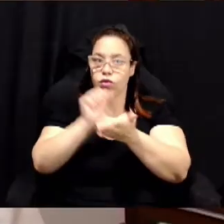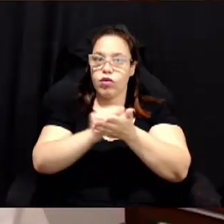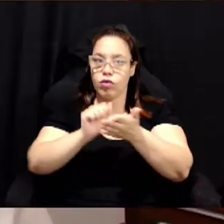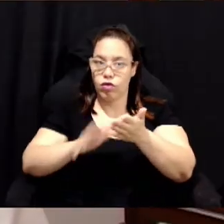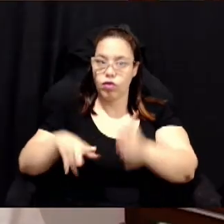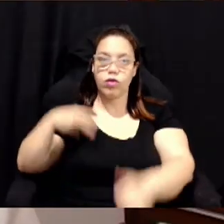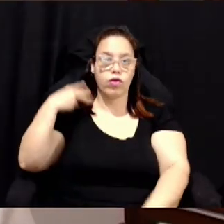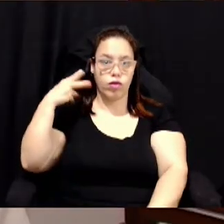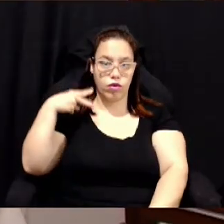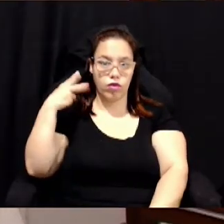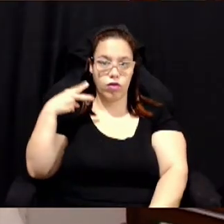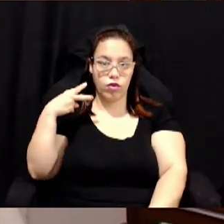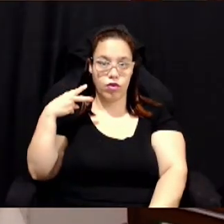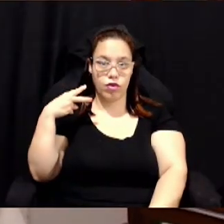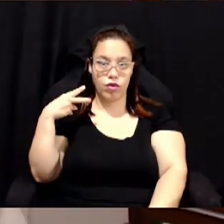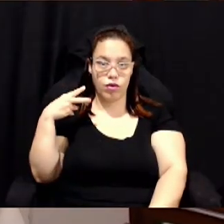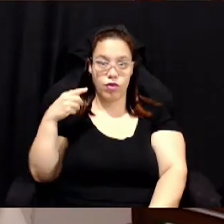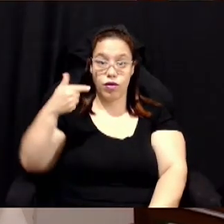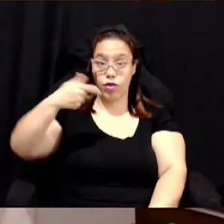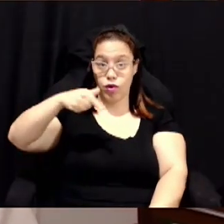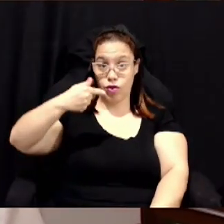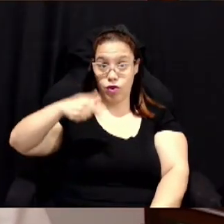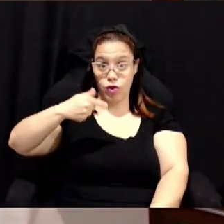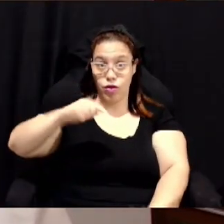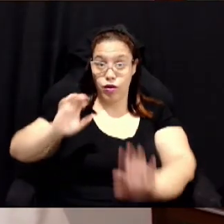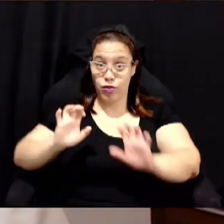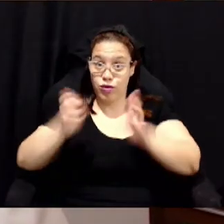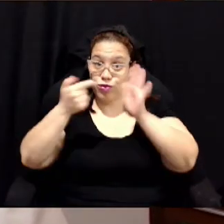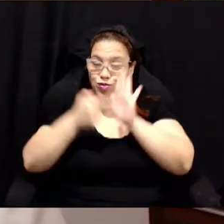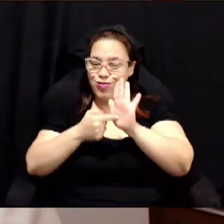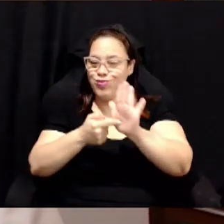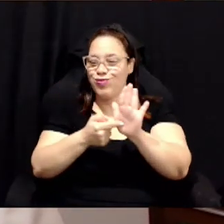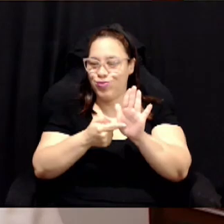Por ser a 7ª edição, já é uma demonstração